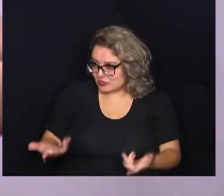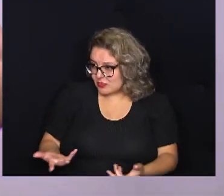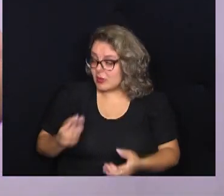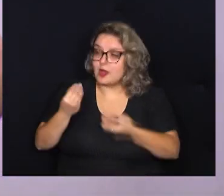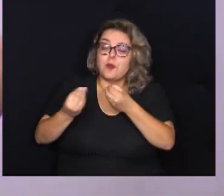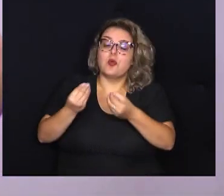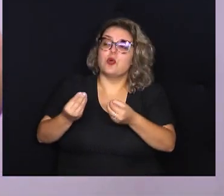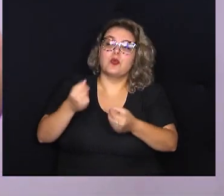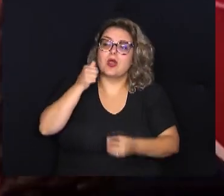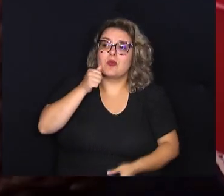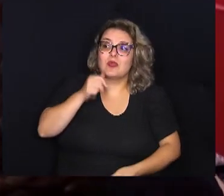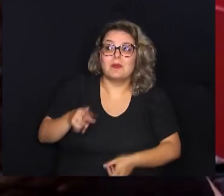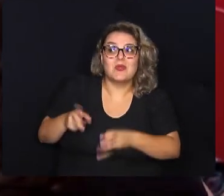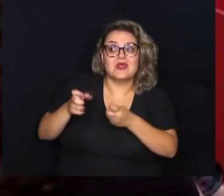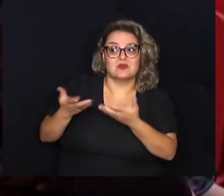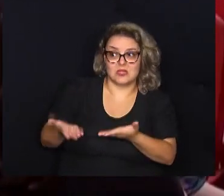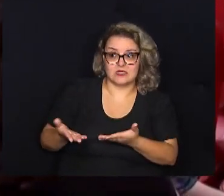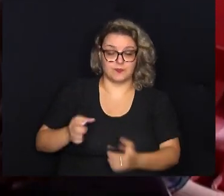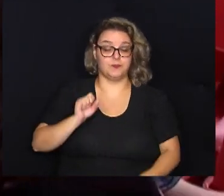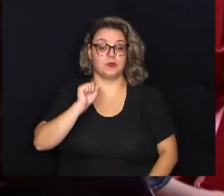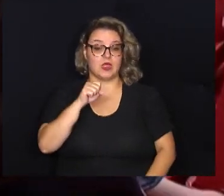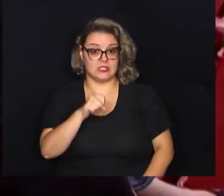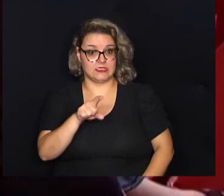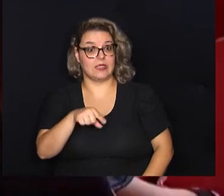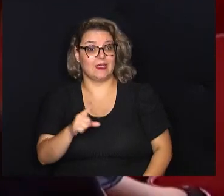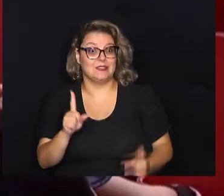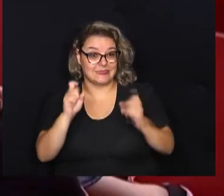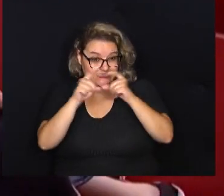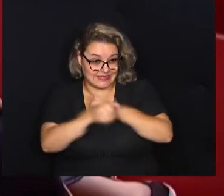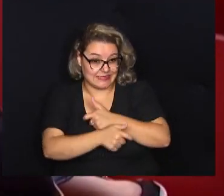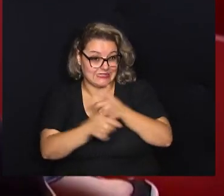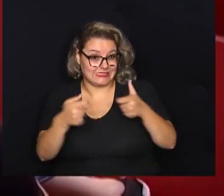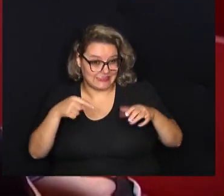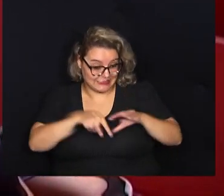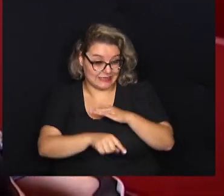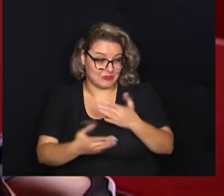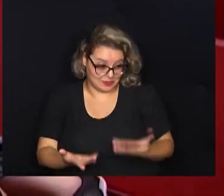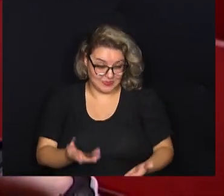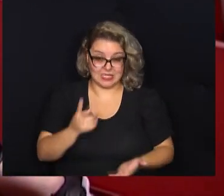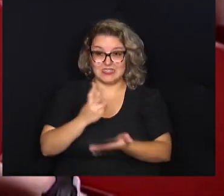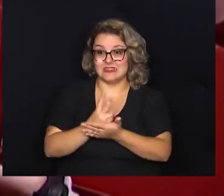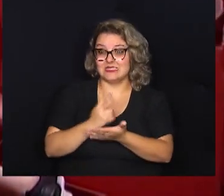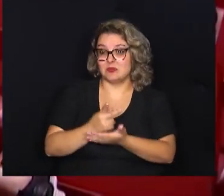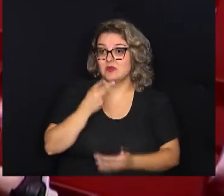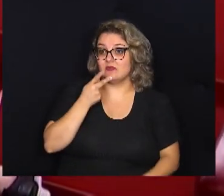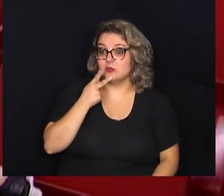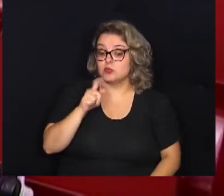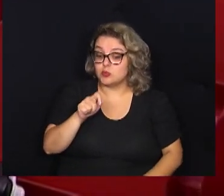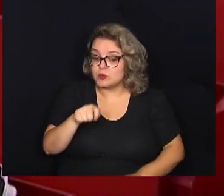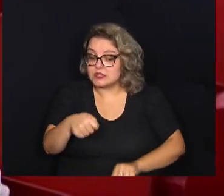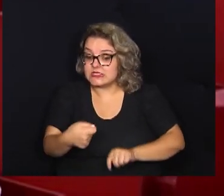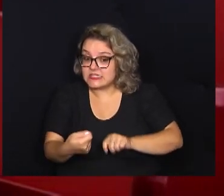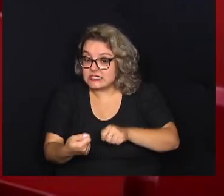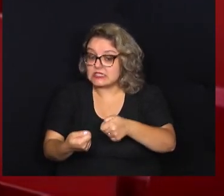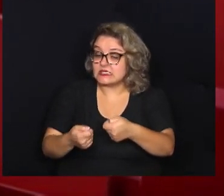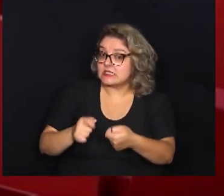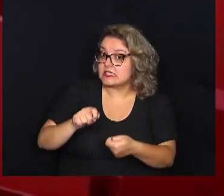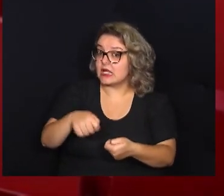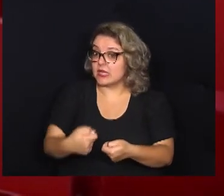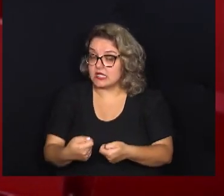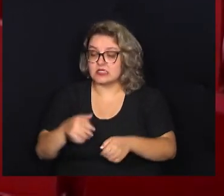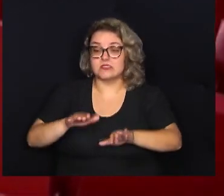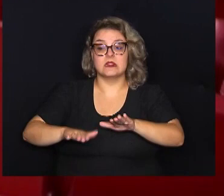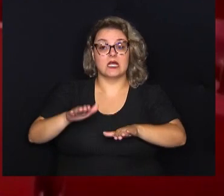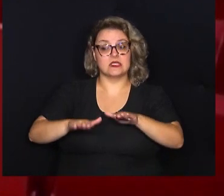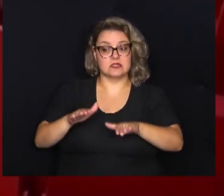identificar? Isso, é muito complexo, né? Mas nós sempre falamos dos sinais. Então, muitas